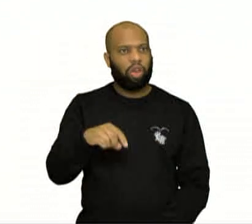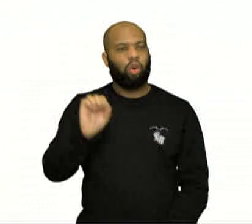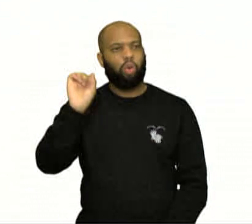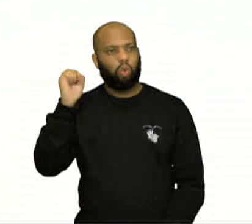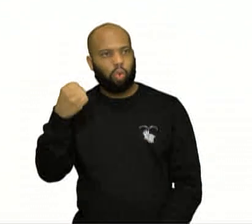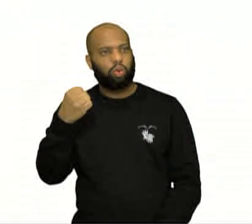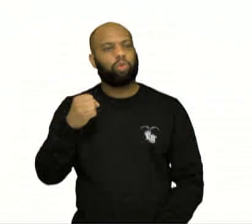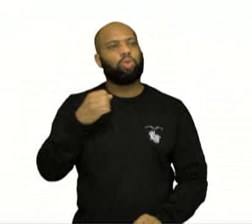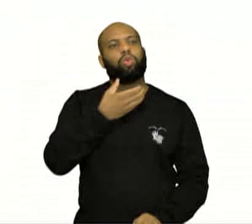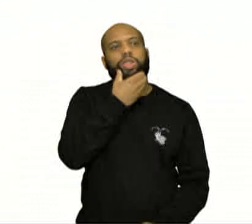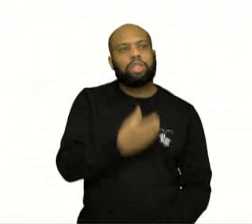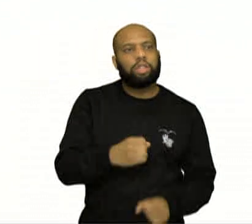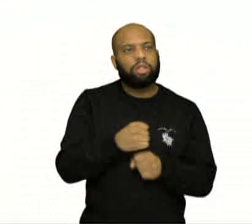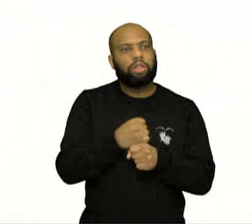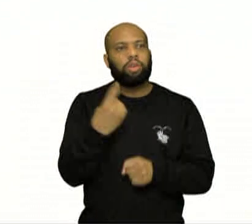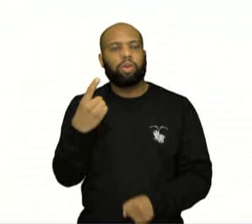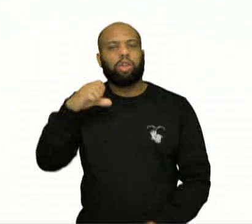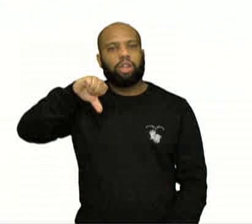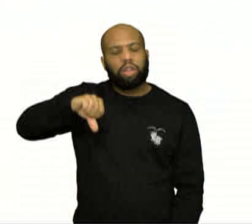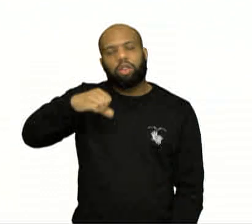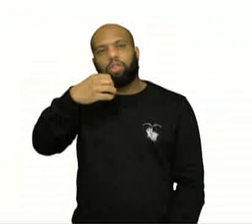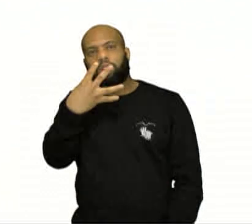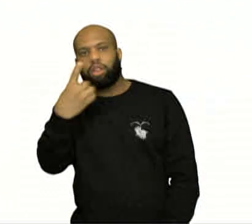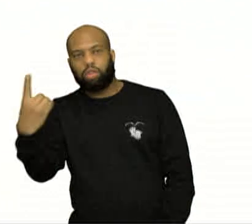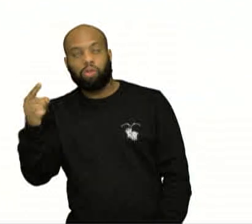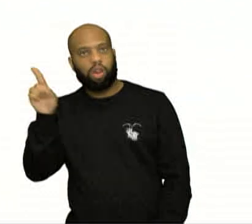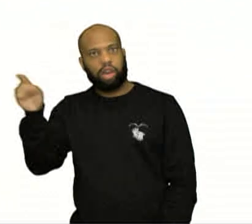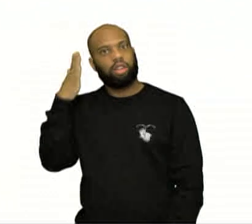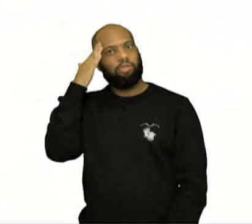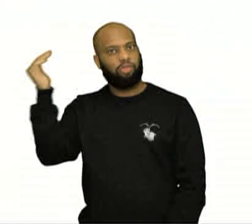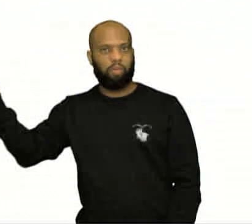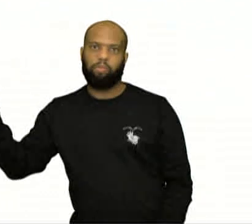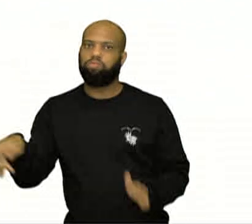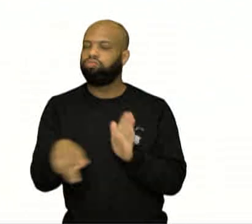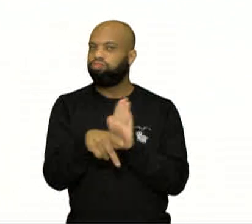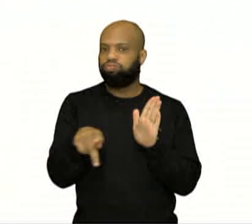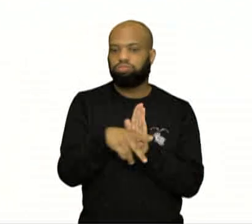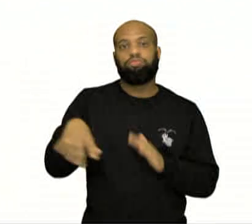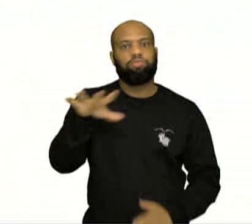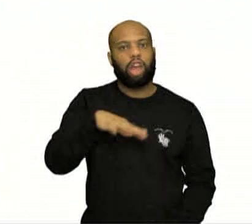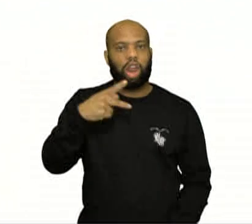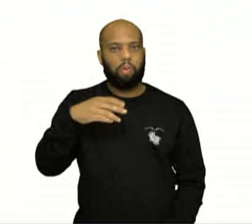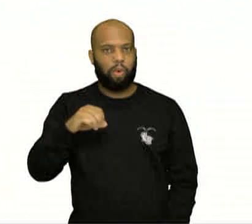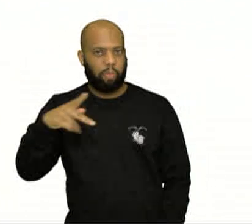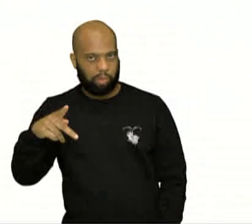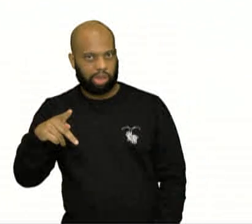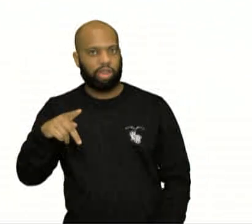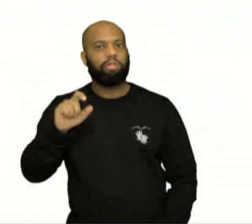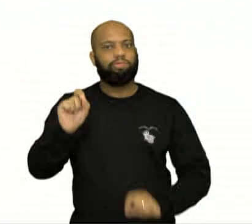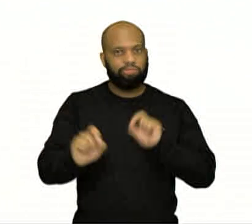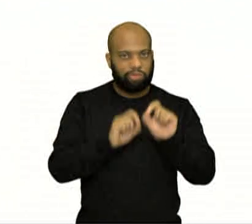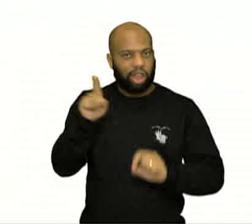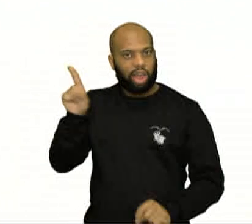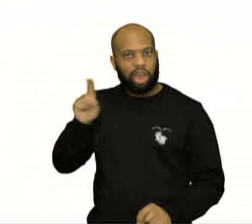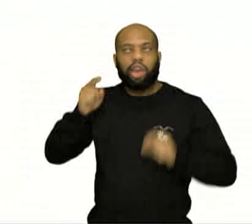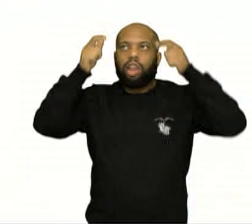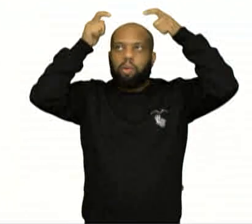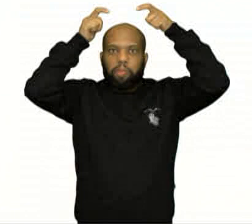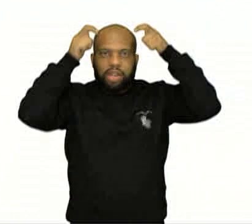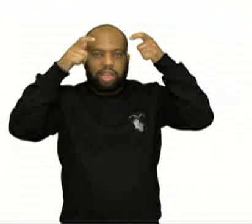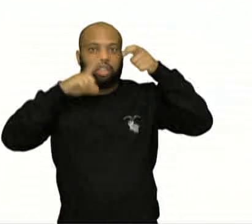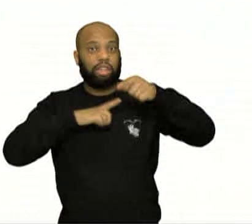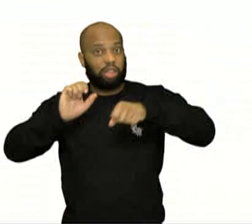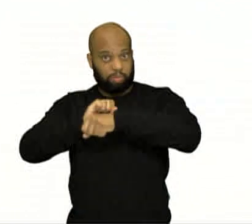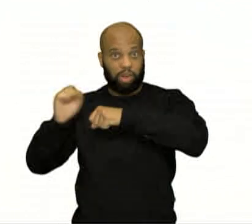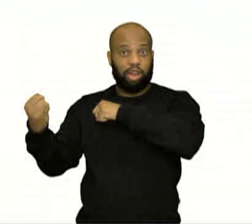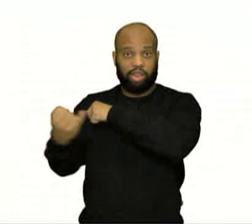Unidos. A personagem é um dos maiores ícones pop do sexo feminino, princesa embaixadora das Amazonas da Ilha